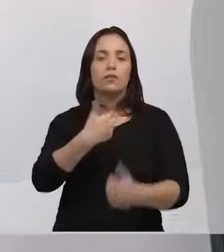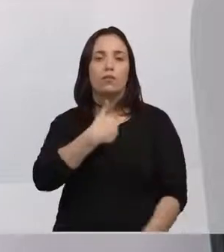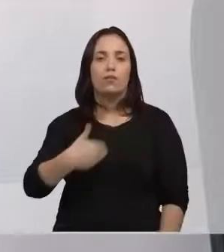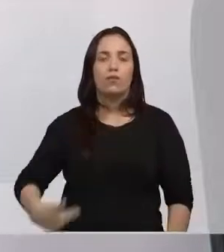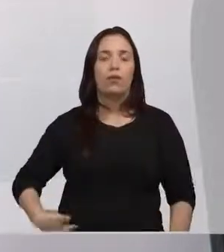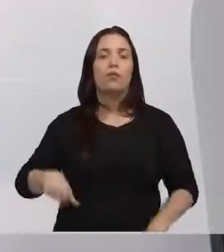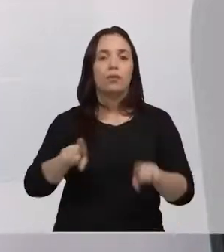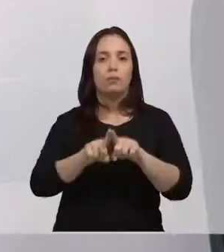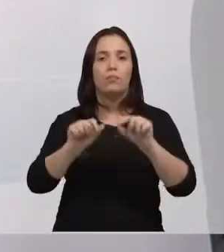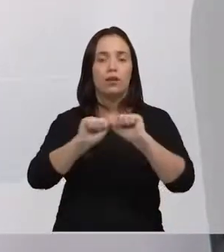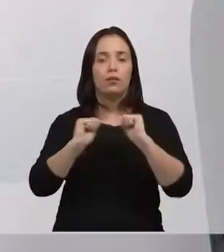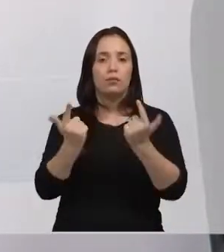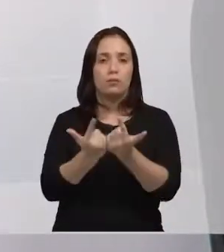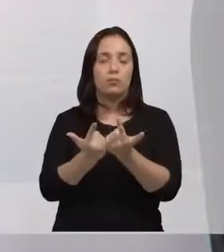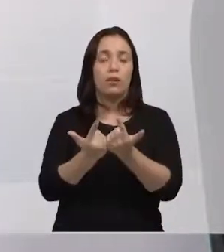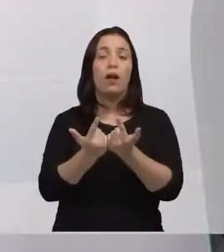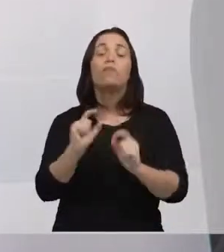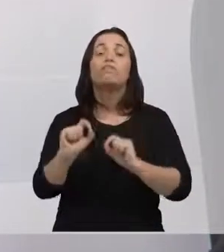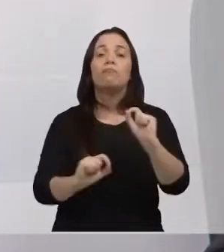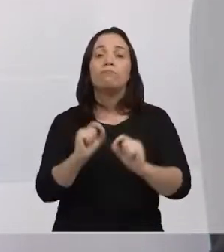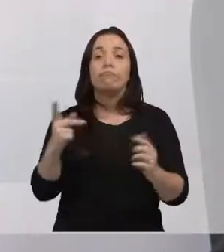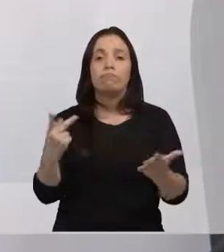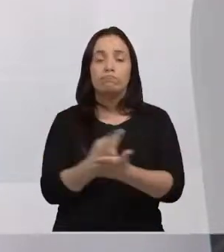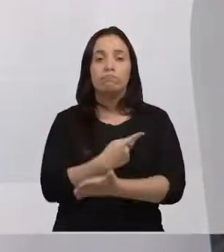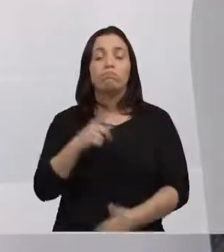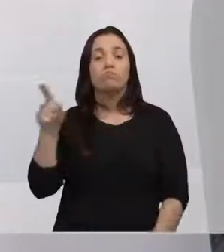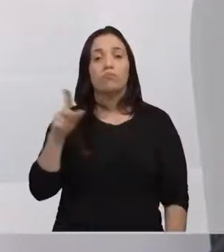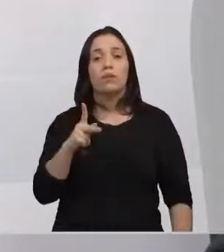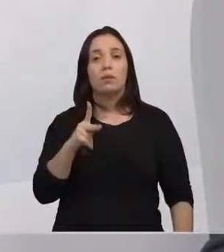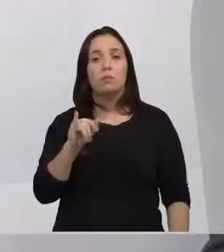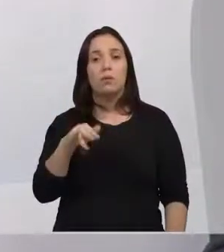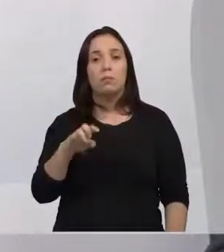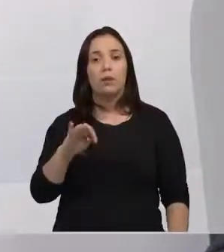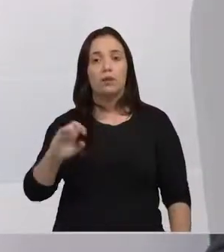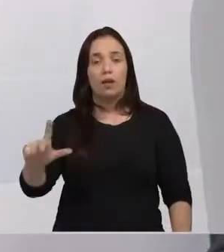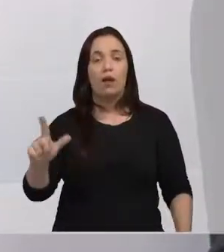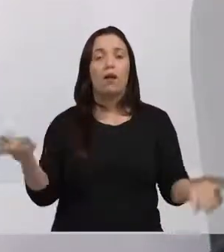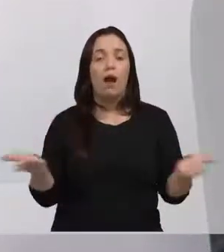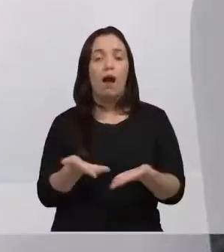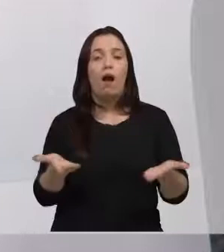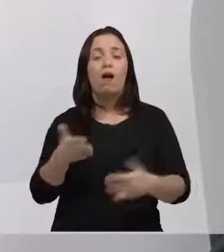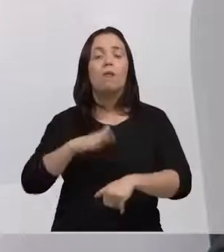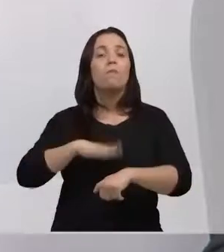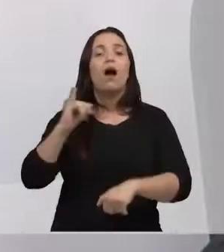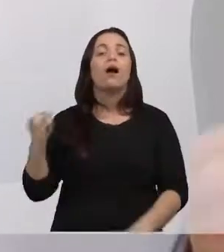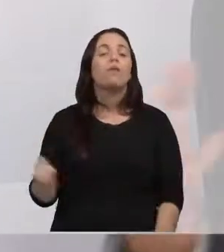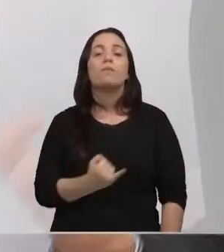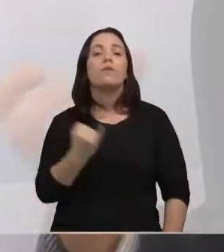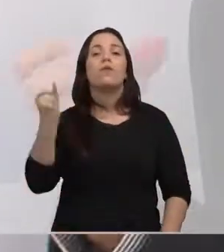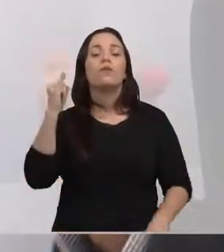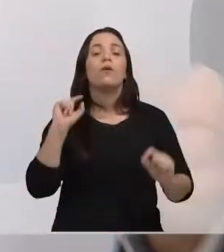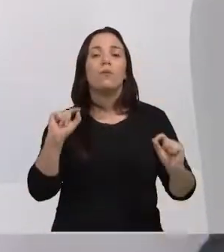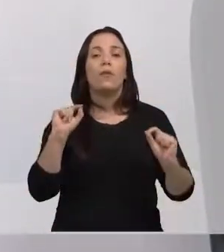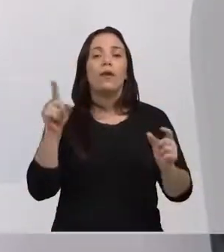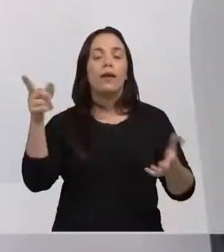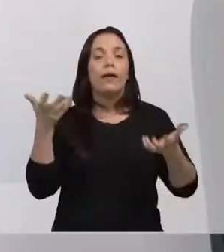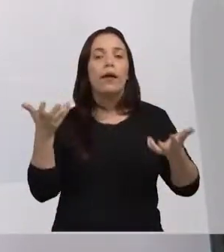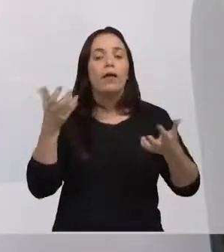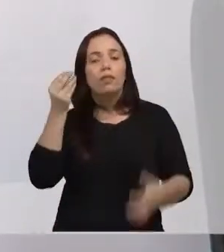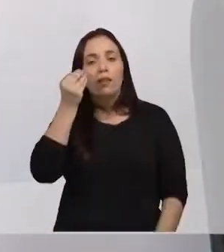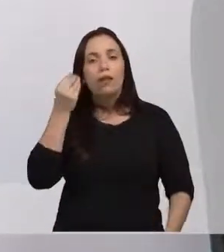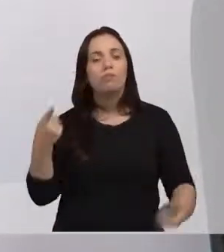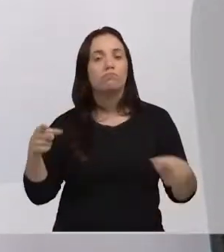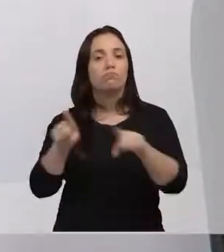da Assembleia. E o que acontece? Para Fernando Pimentel, agora, o mais importante seria uma aliança